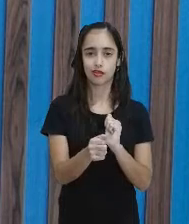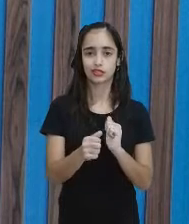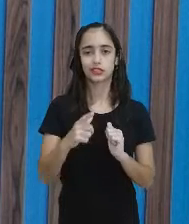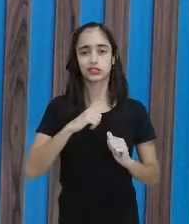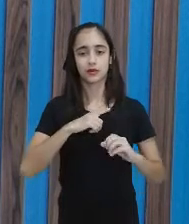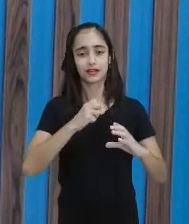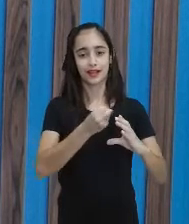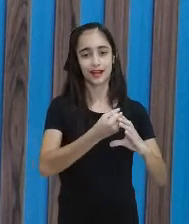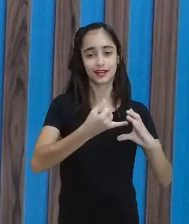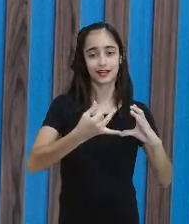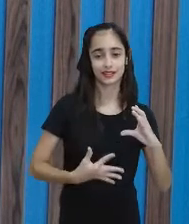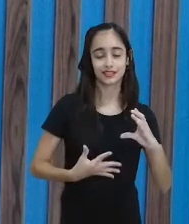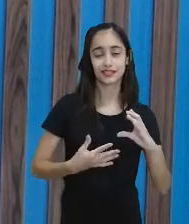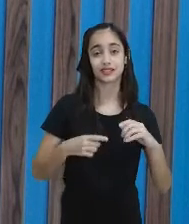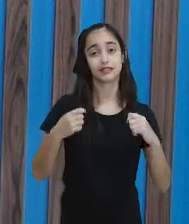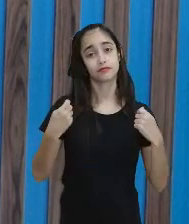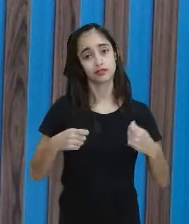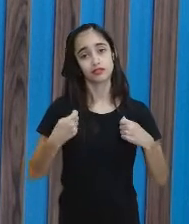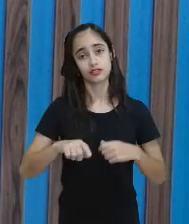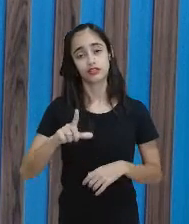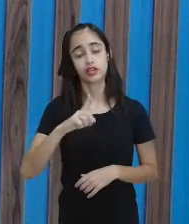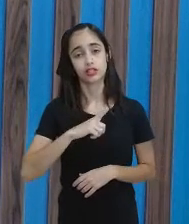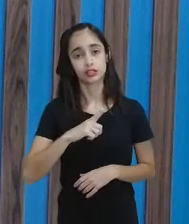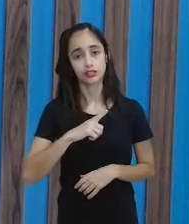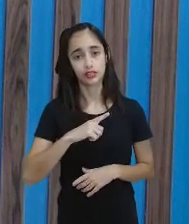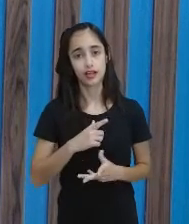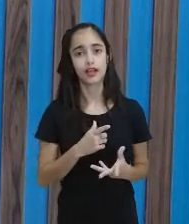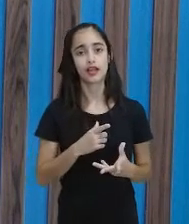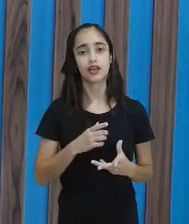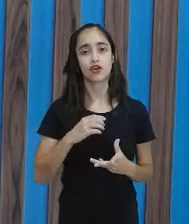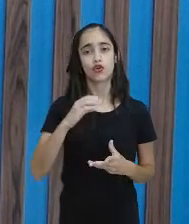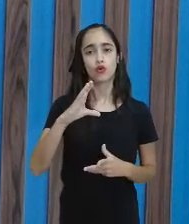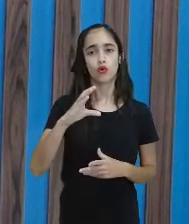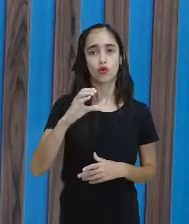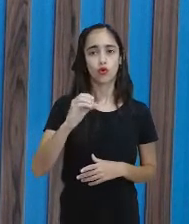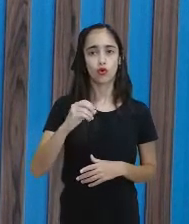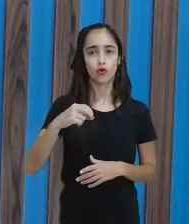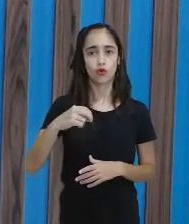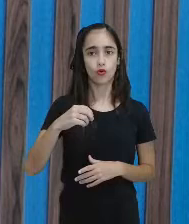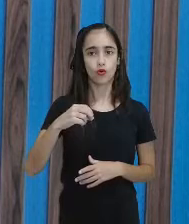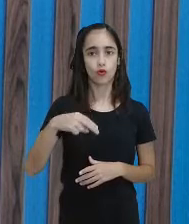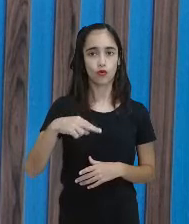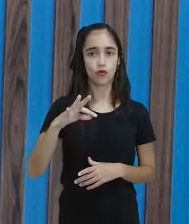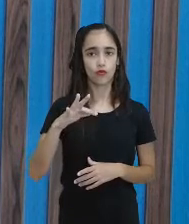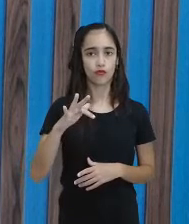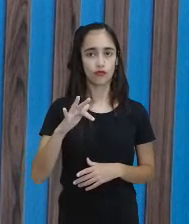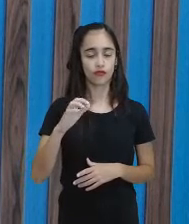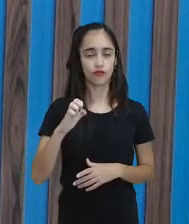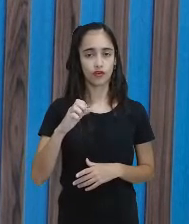esporte é que ela possua aí confederações e federações, né, que